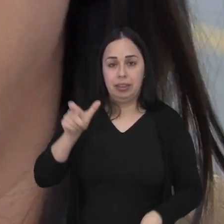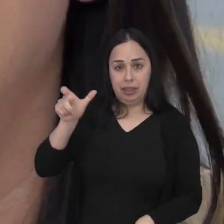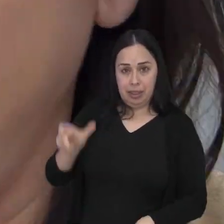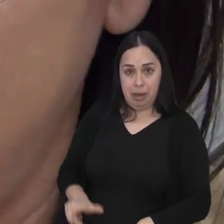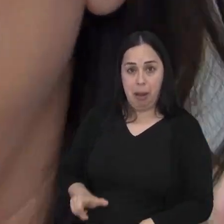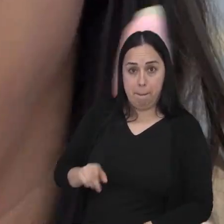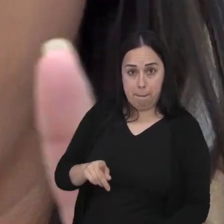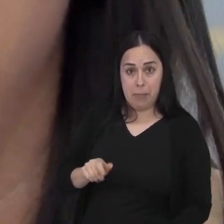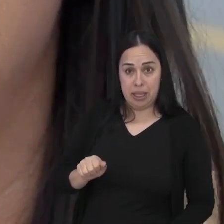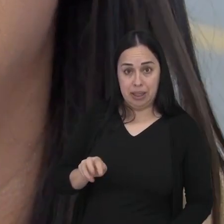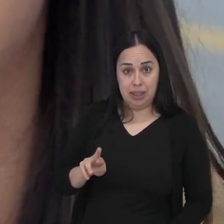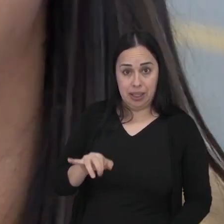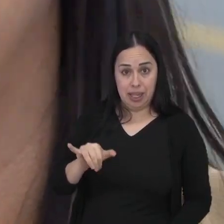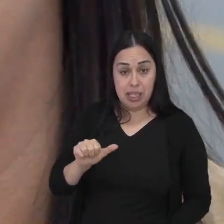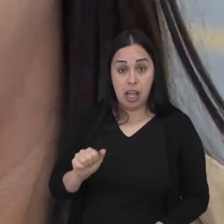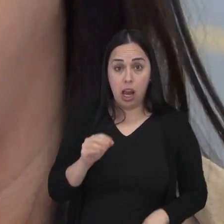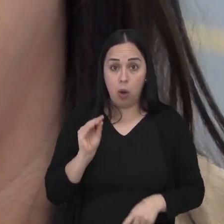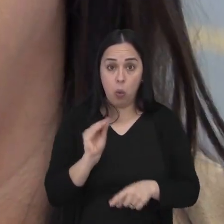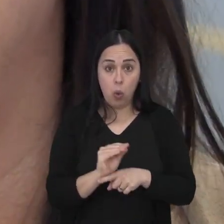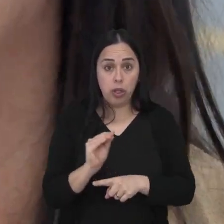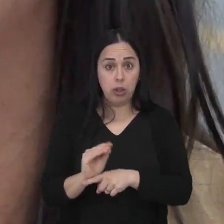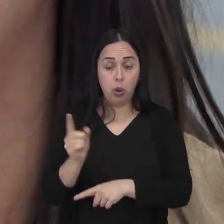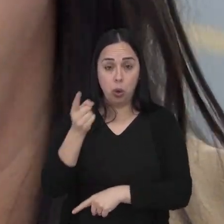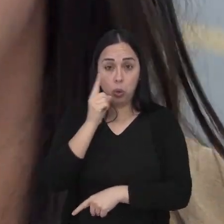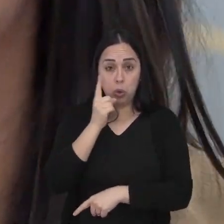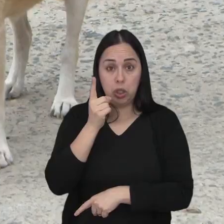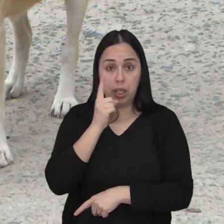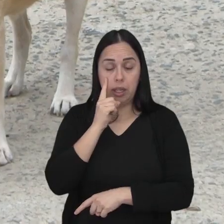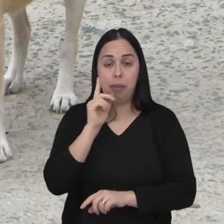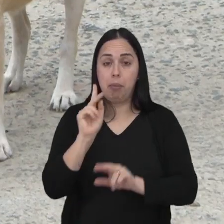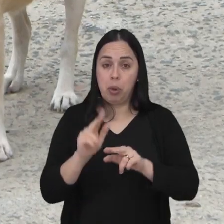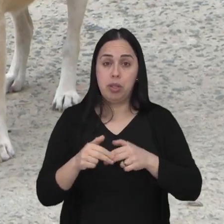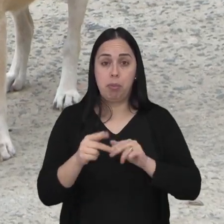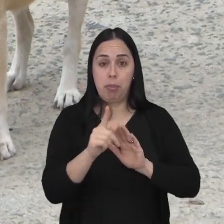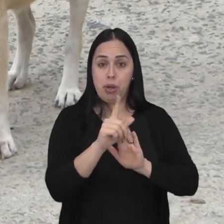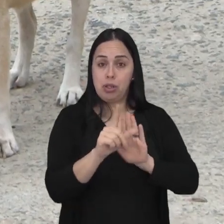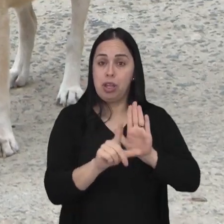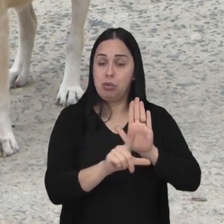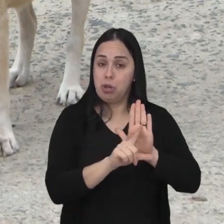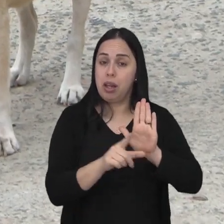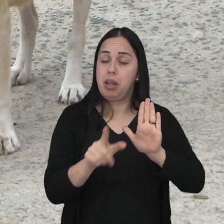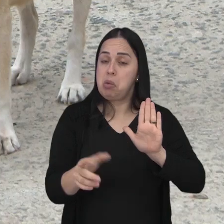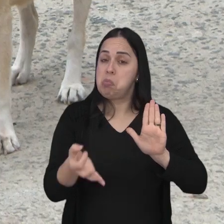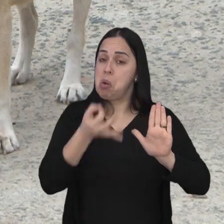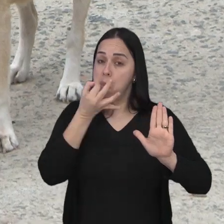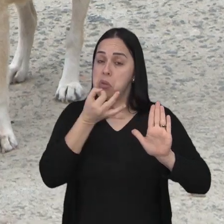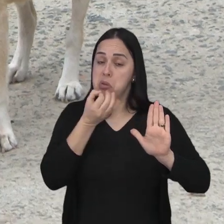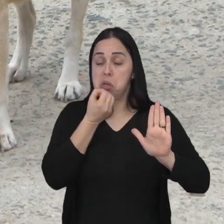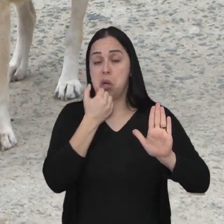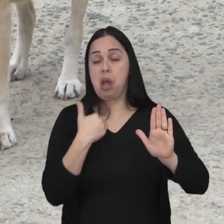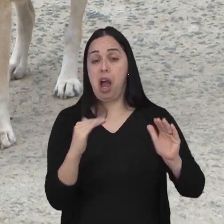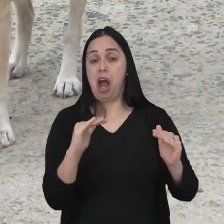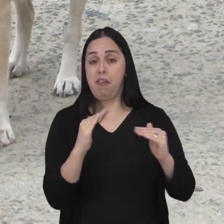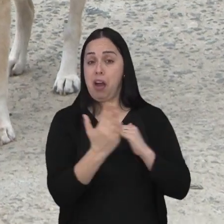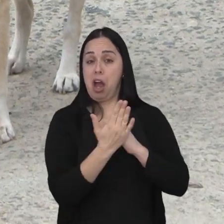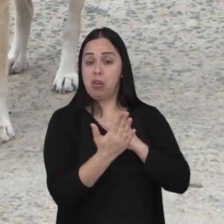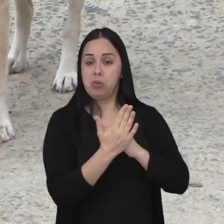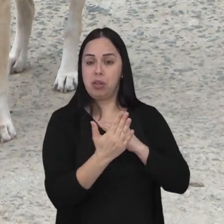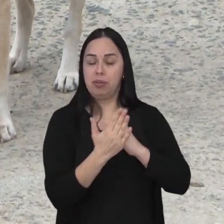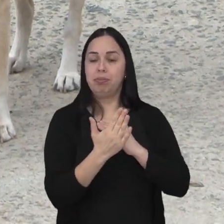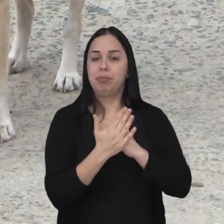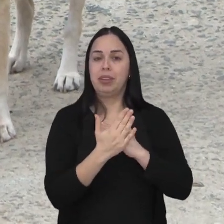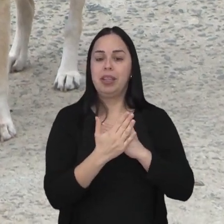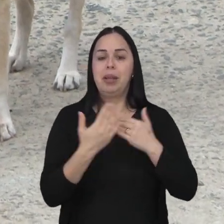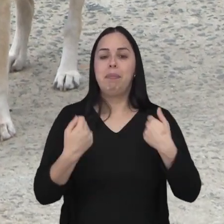Para a Patrícia, que cuida diariamente de animais de rua, o projeto de lei colabora com a proteção e o bem-estar e deve